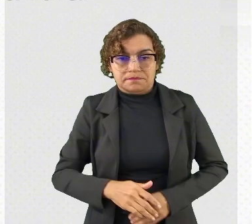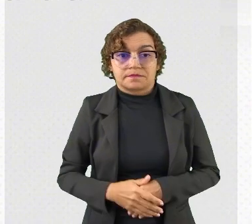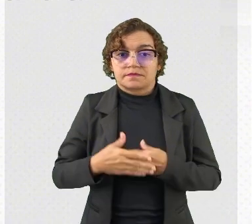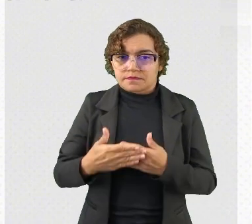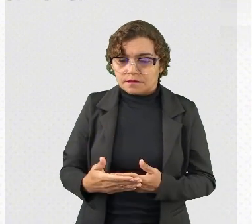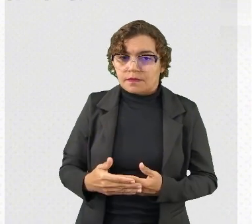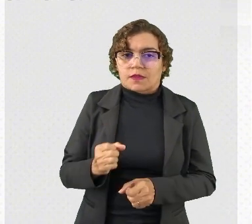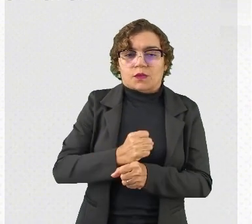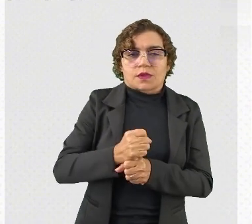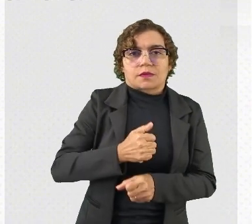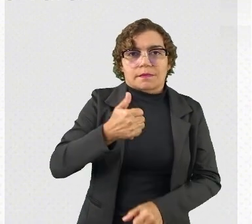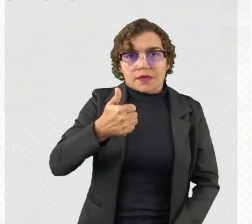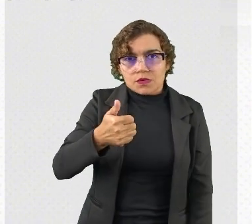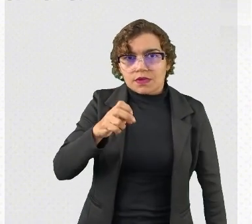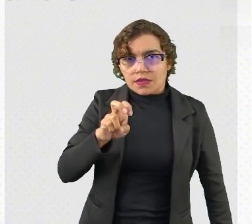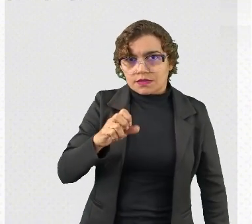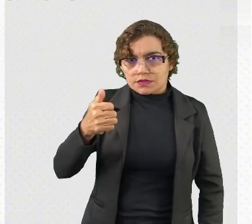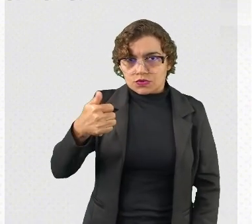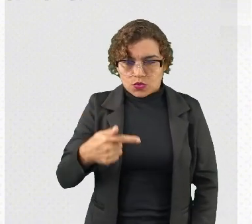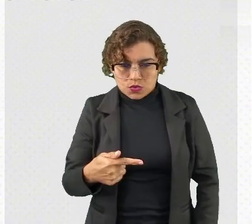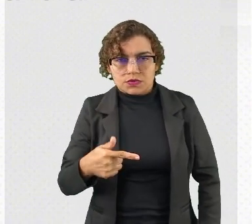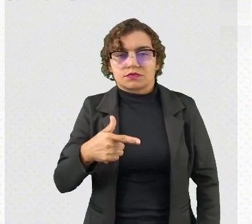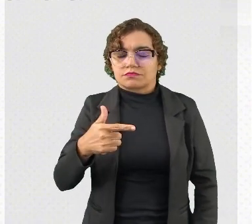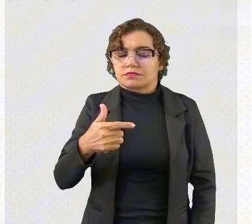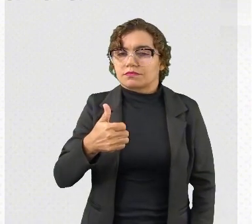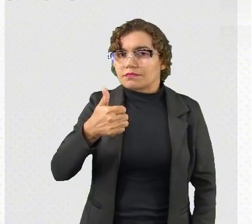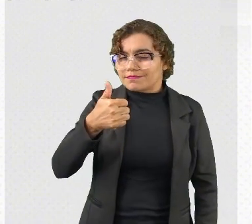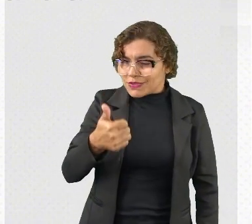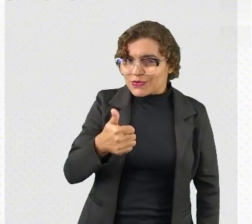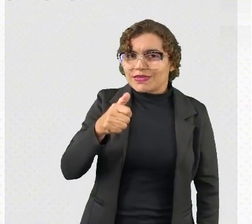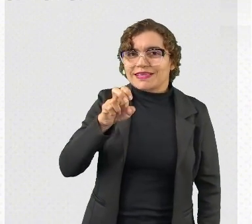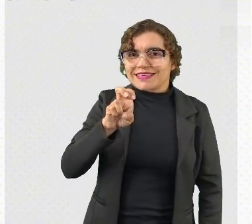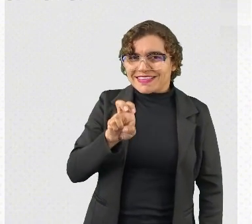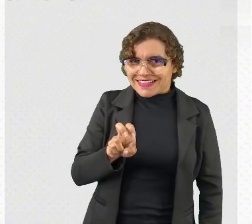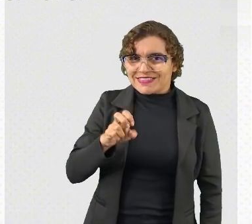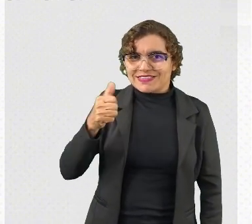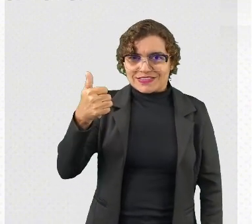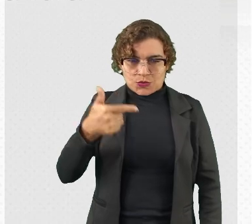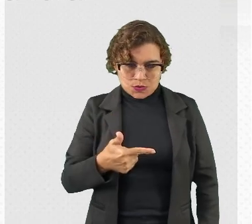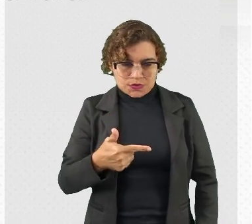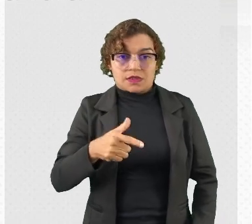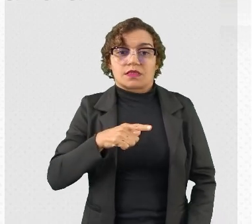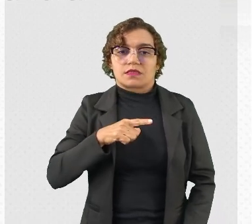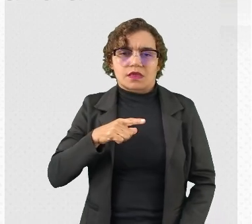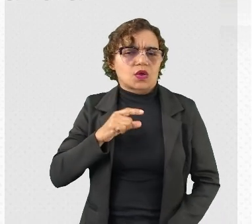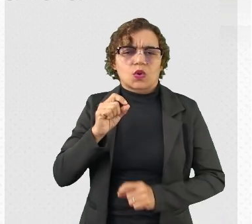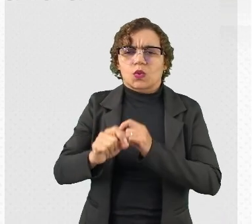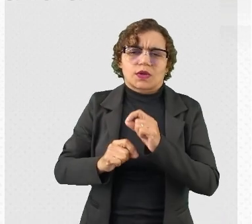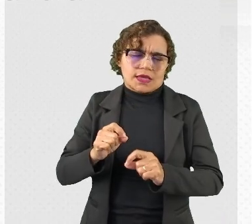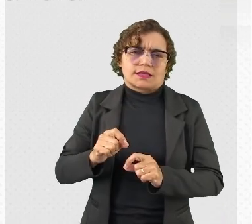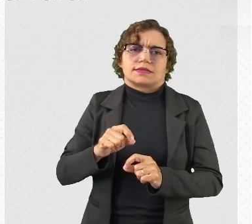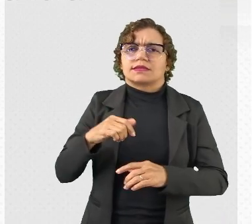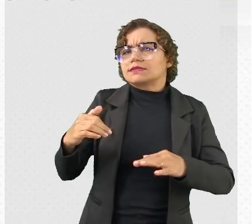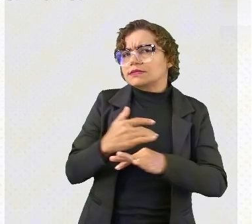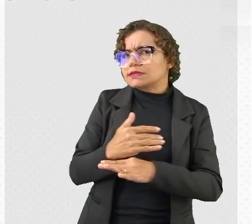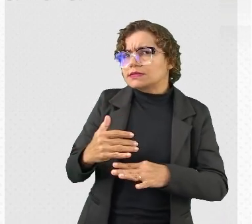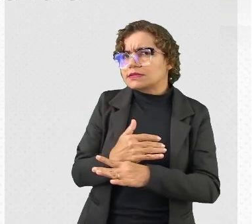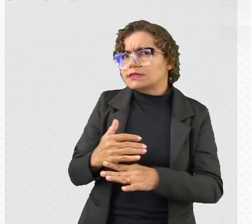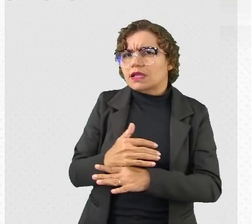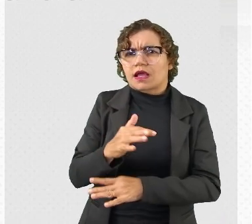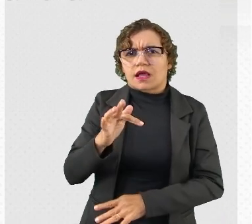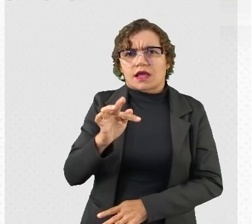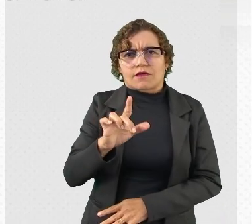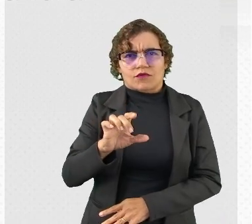Em 1512, houve uma intervenção na cidade, em Florença, né, houve uma intervenção das